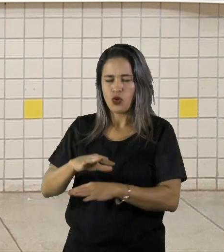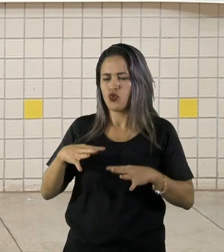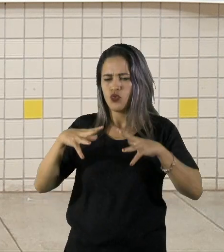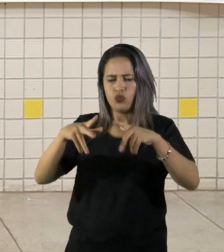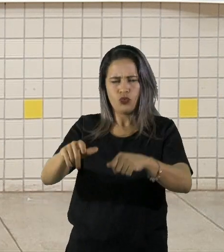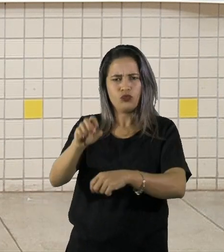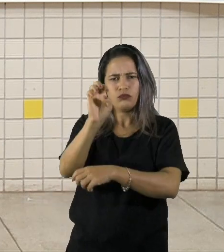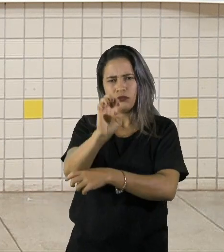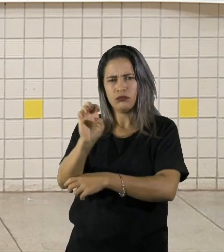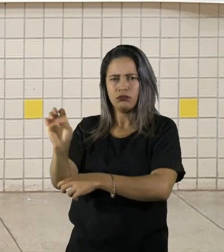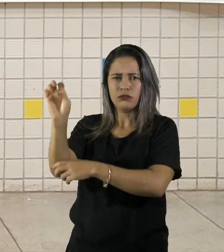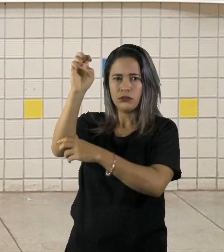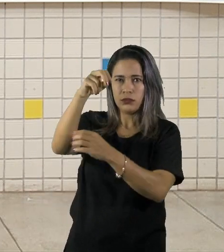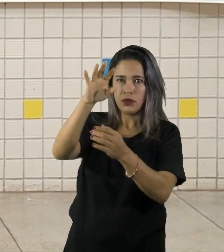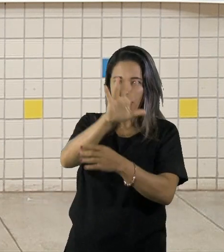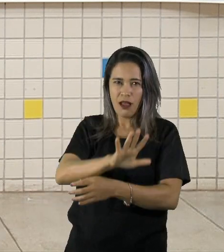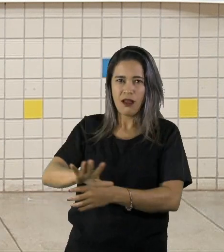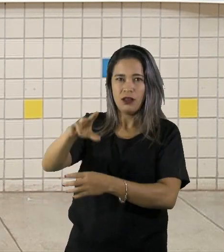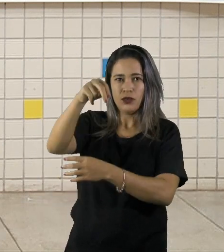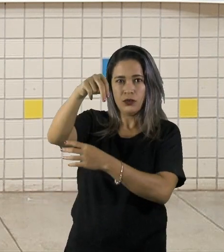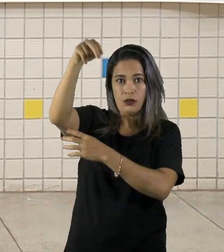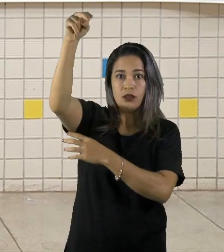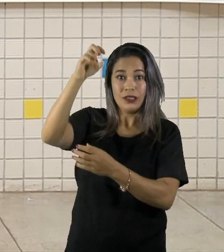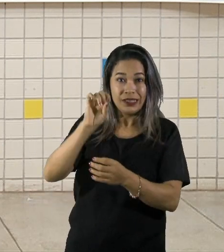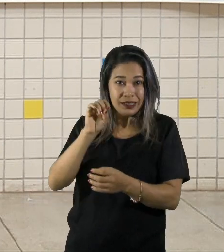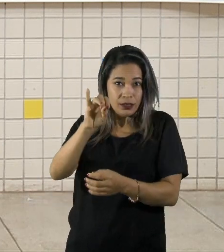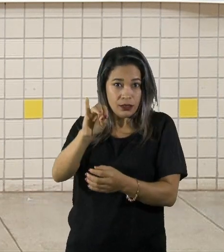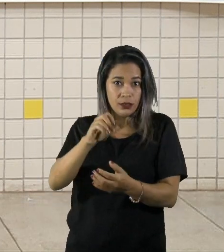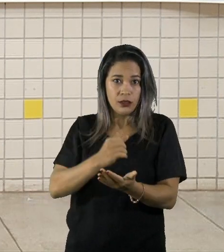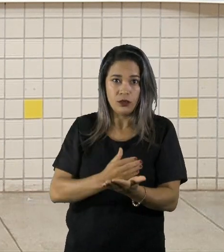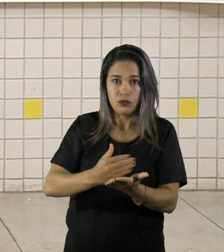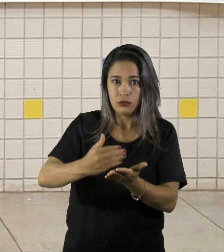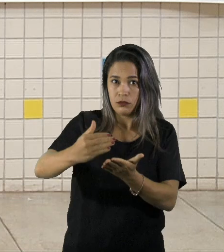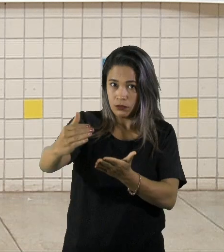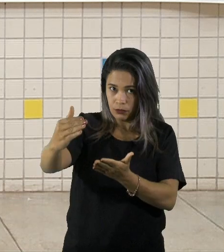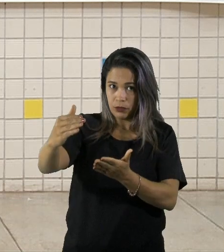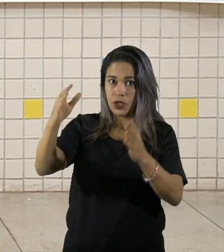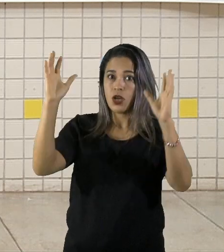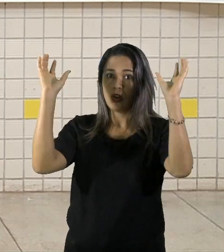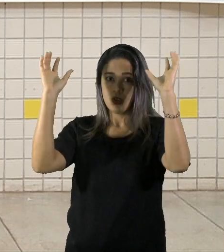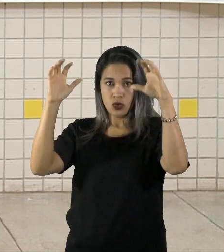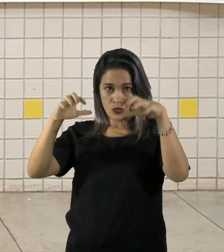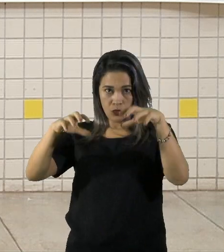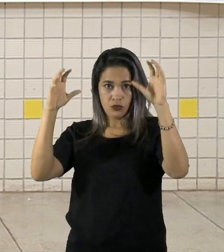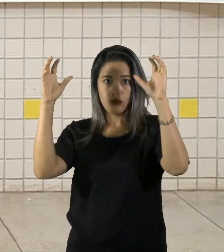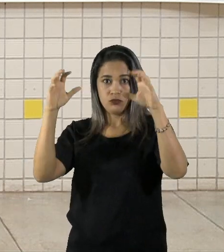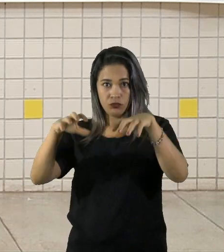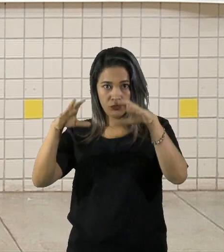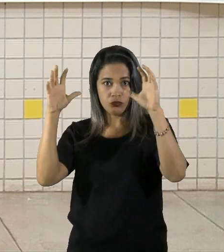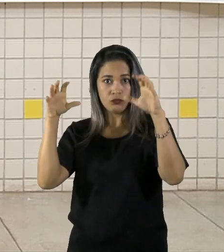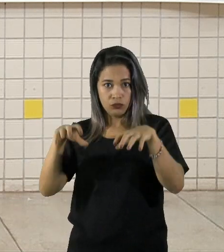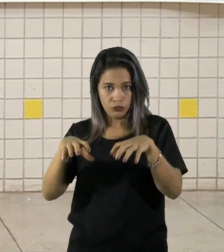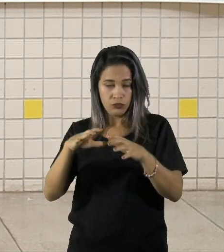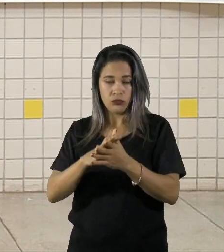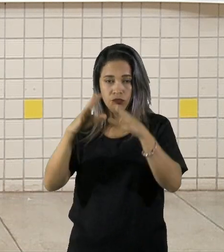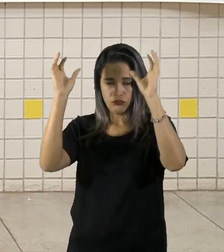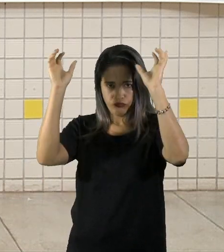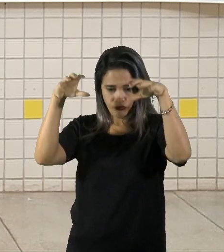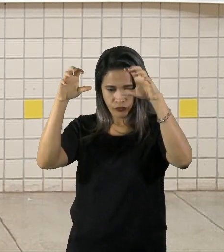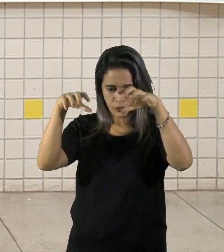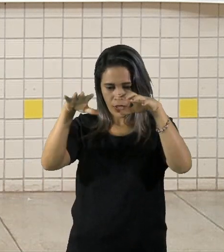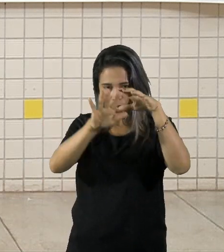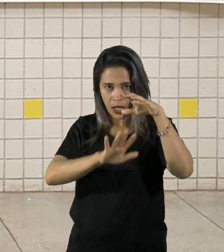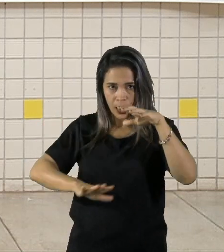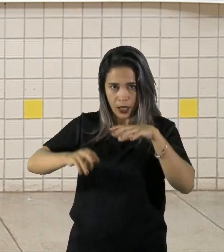estados da região norte, se ele continuar acontecendo, a chuva que cai lá na região